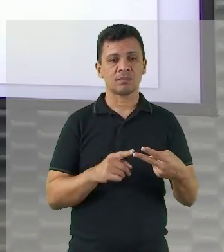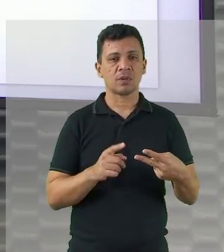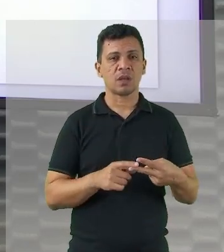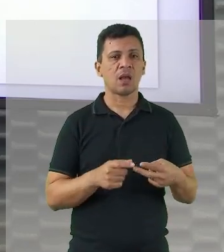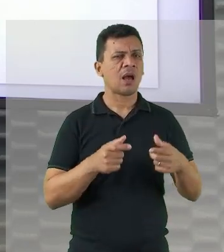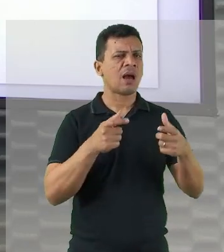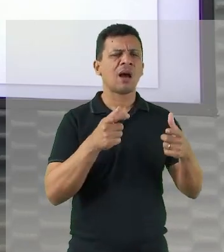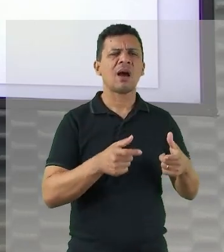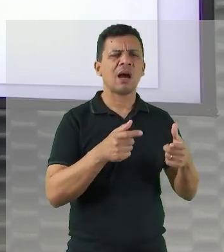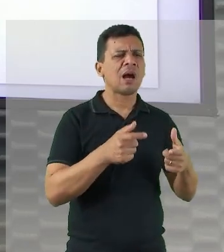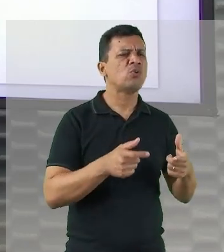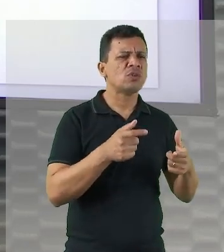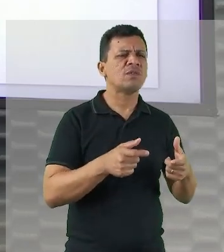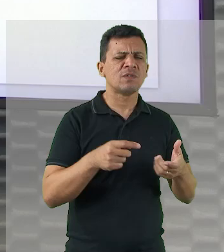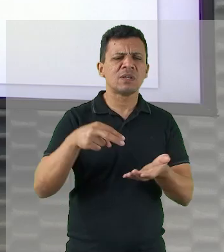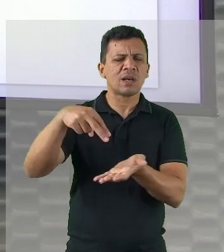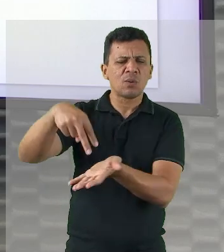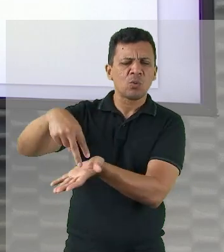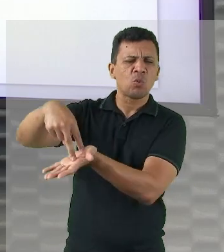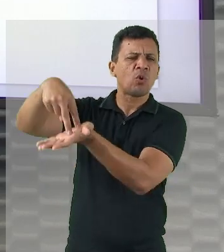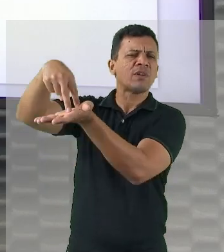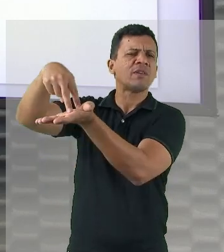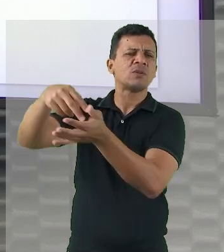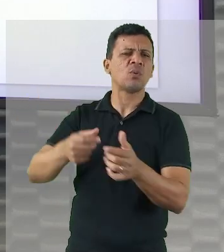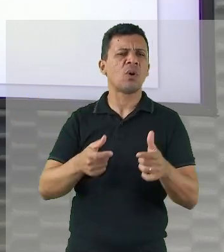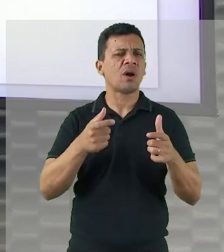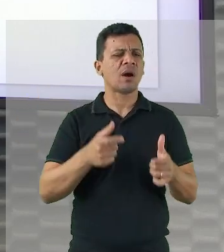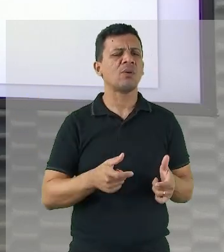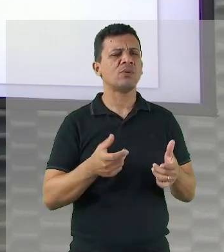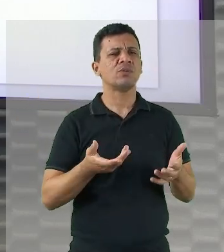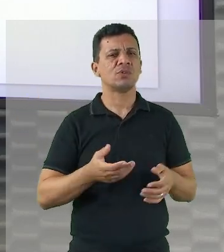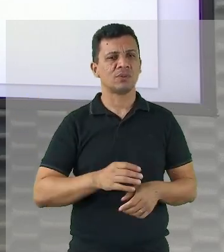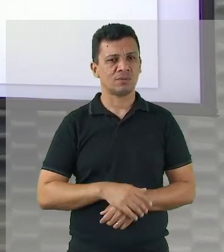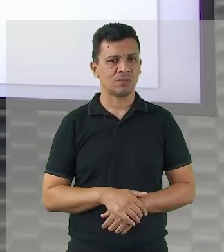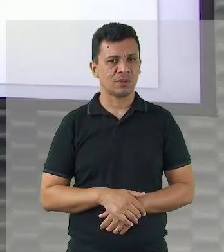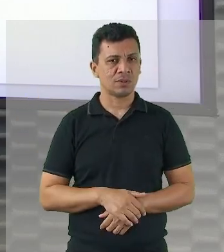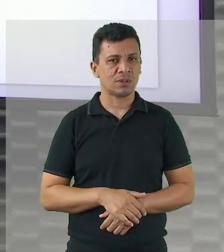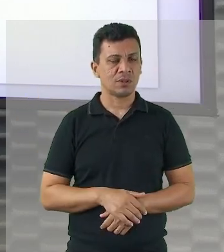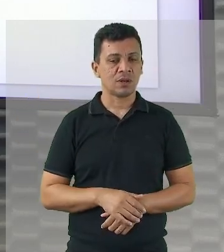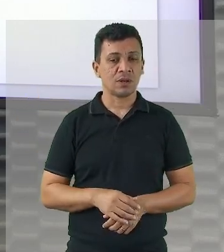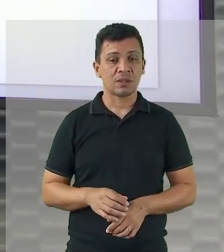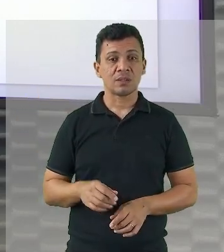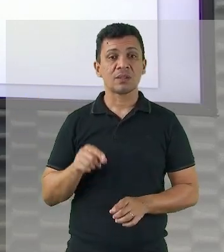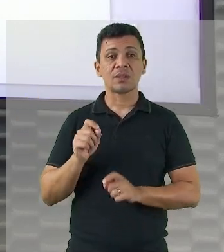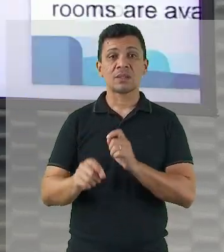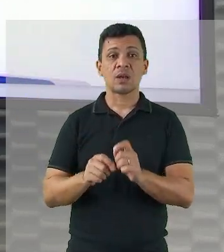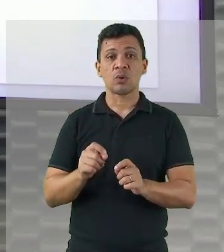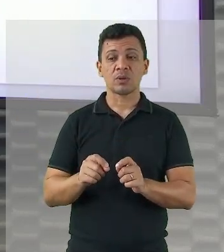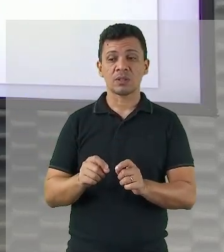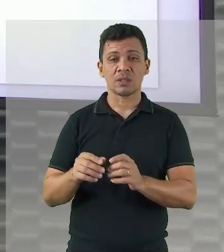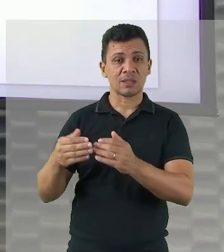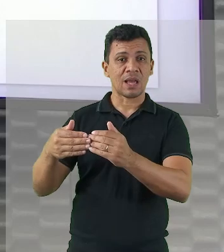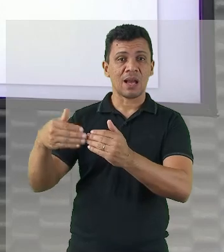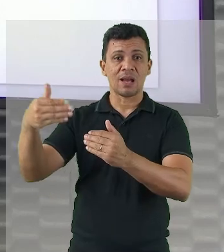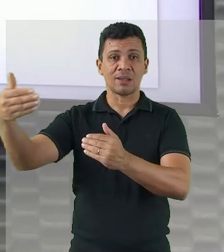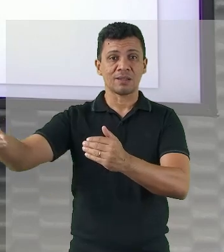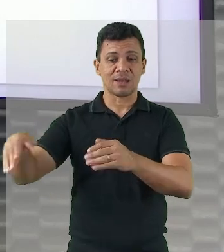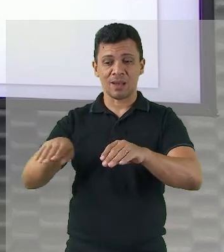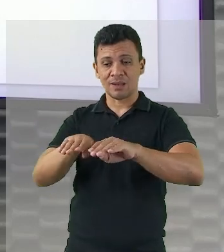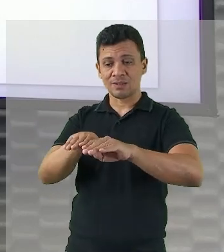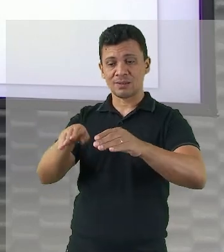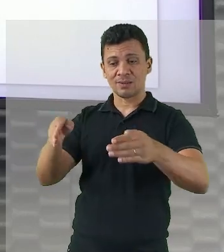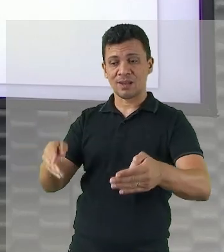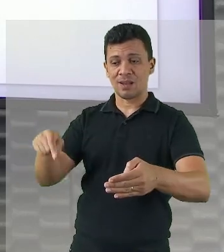é que fica o elevador? It's behind the reception. Está atrás da recepção. Então,